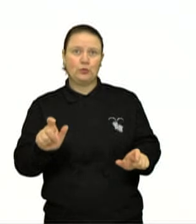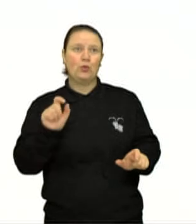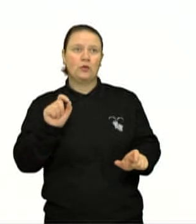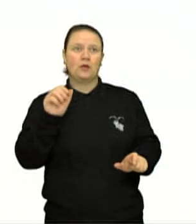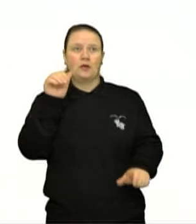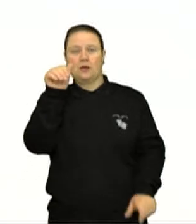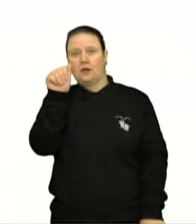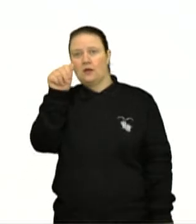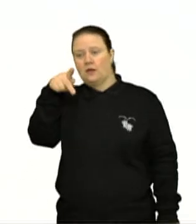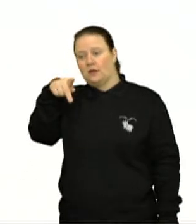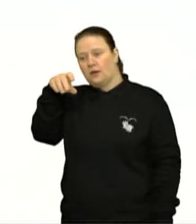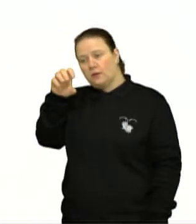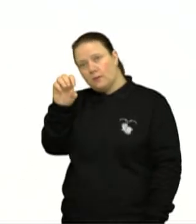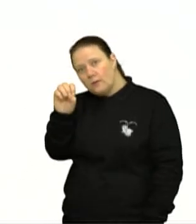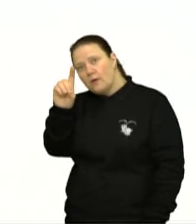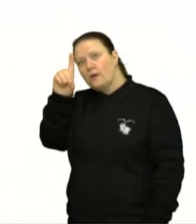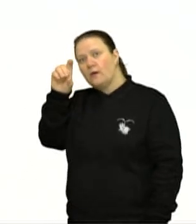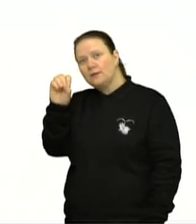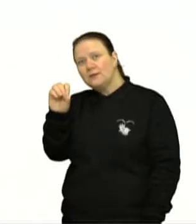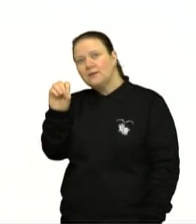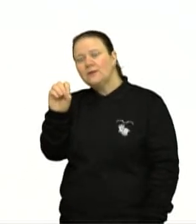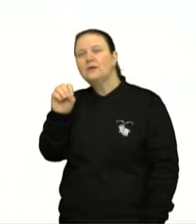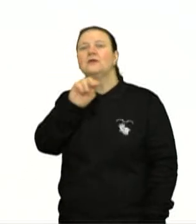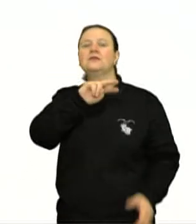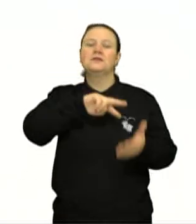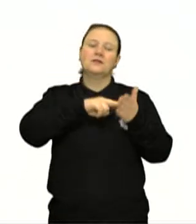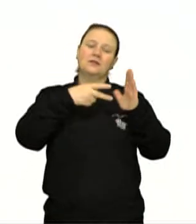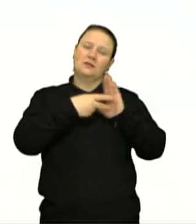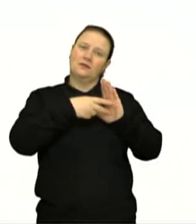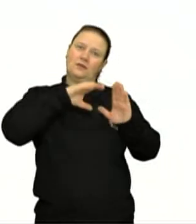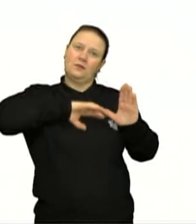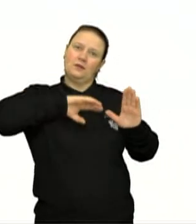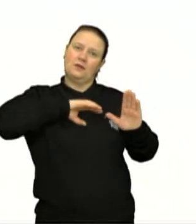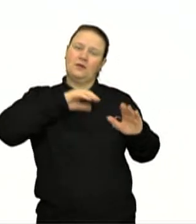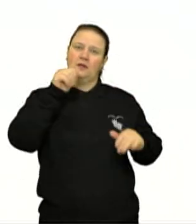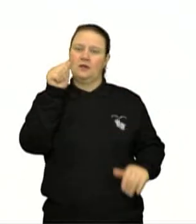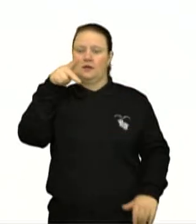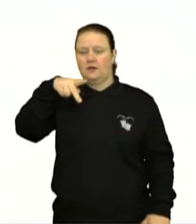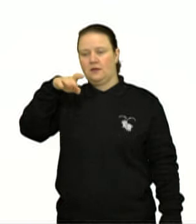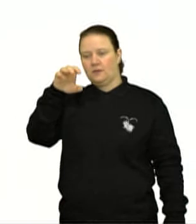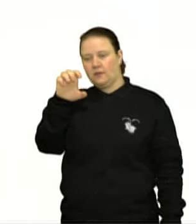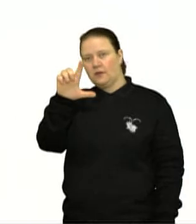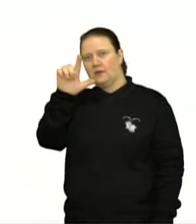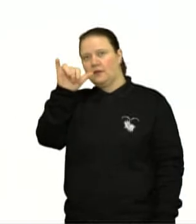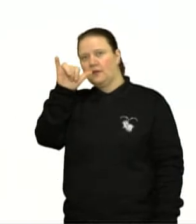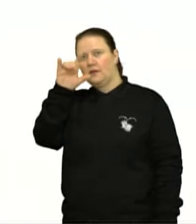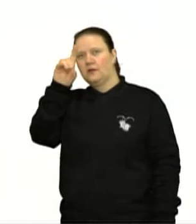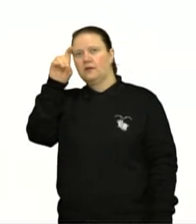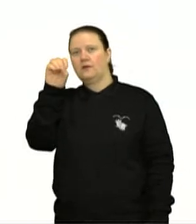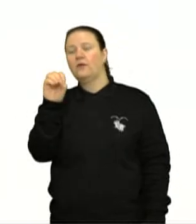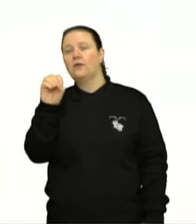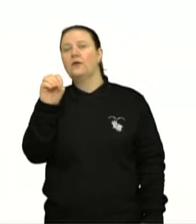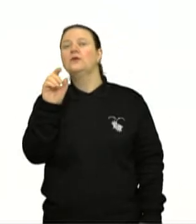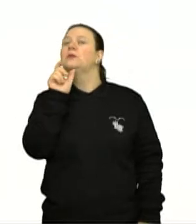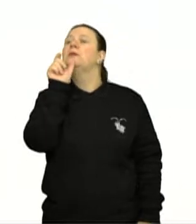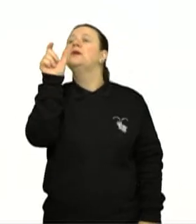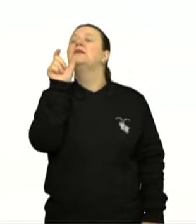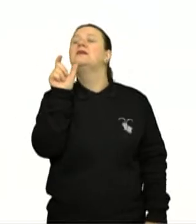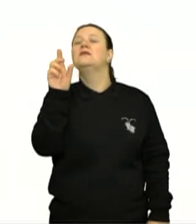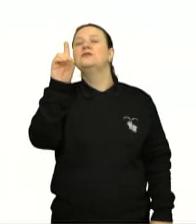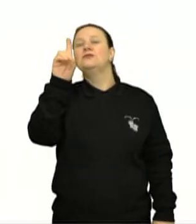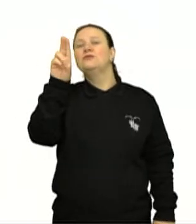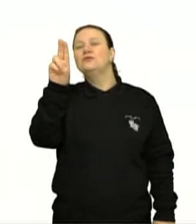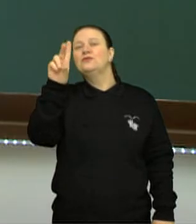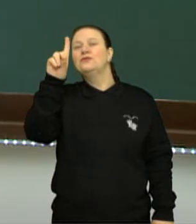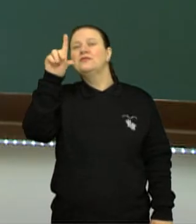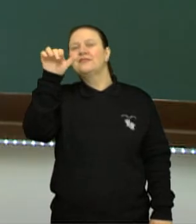apodo é apelido. É o nome carinhoso, Duda. De acordo? Provavelmente é Eduarda e o apodo dela é